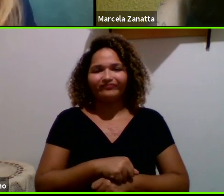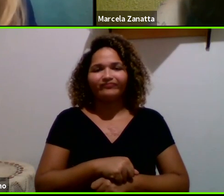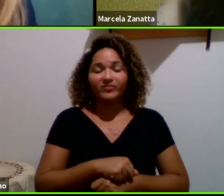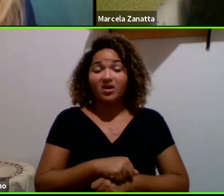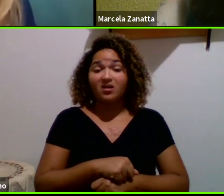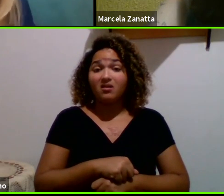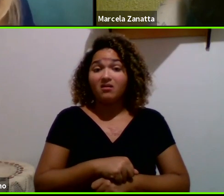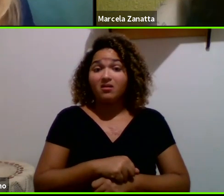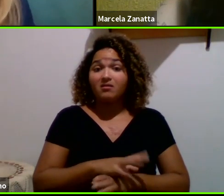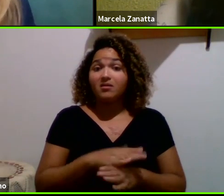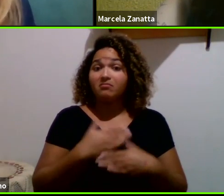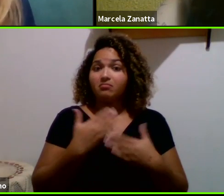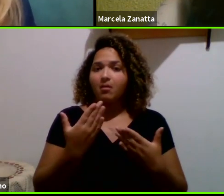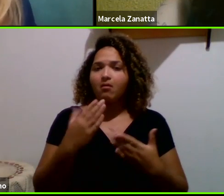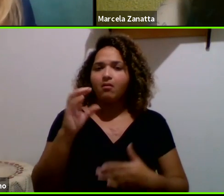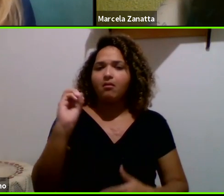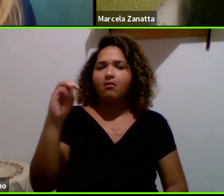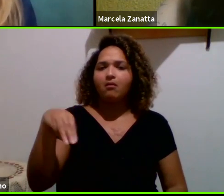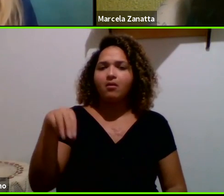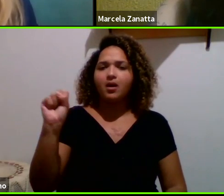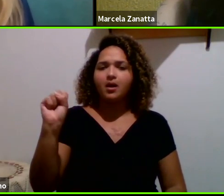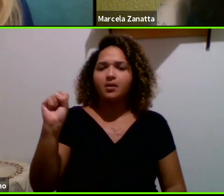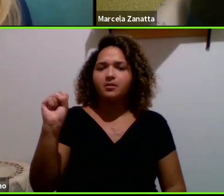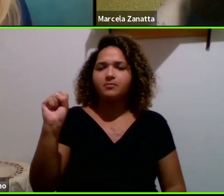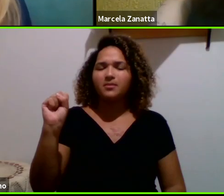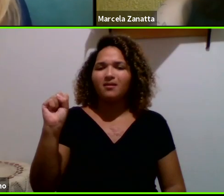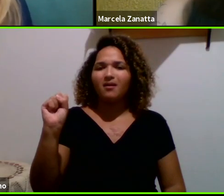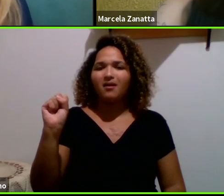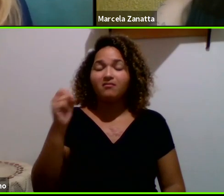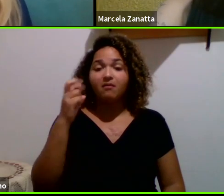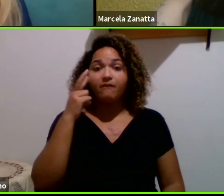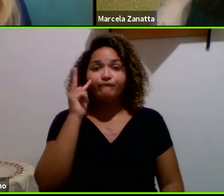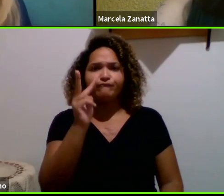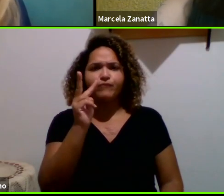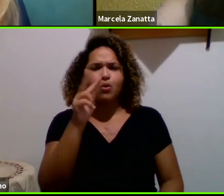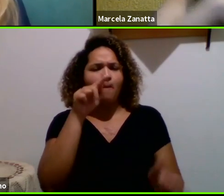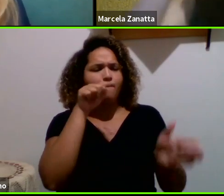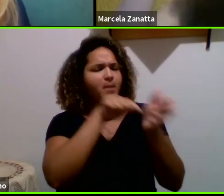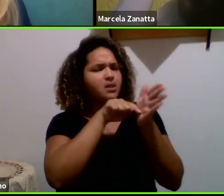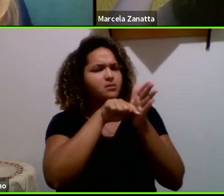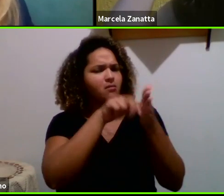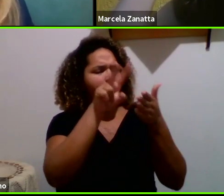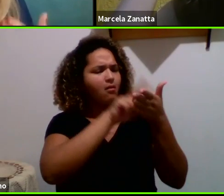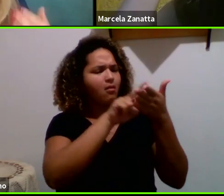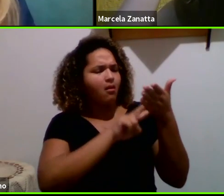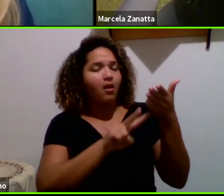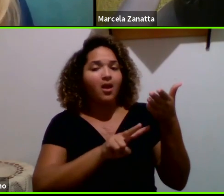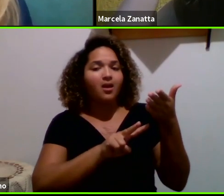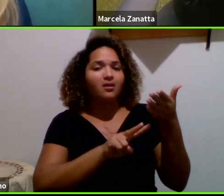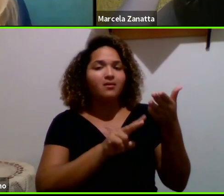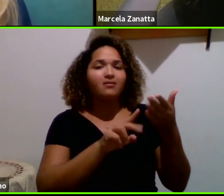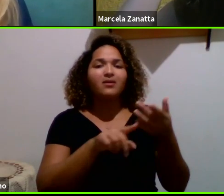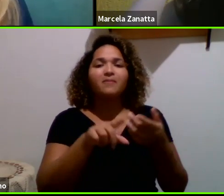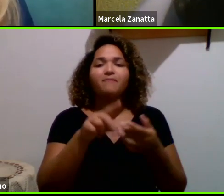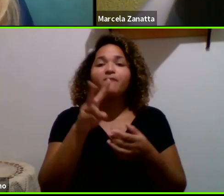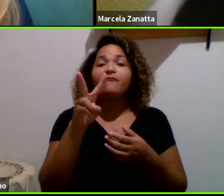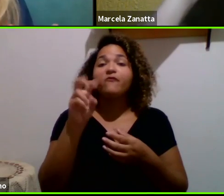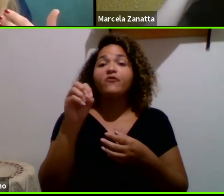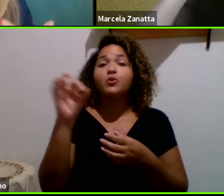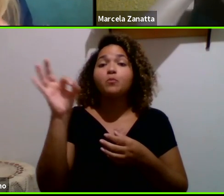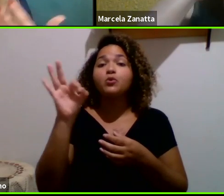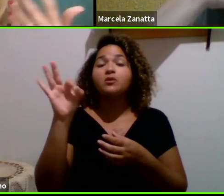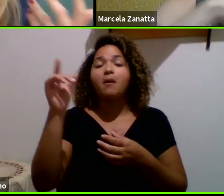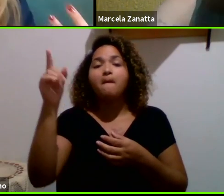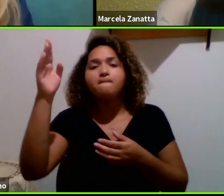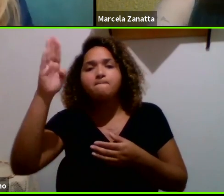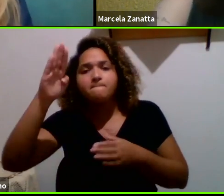do que 20% das mulheres necessitariam desse trauma perineal provocado. E um outro retrato é o